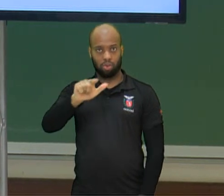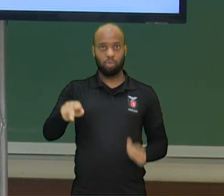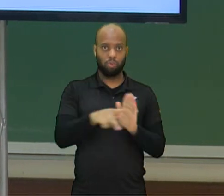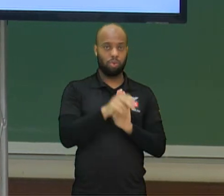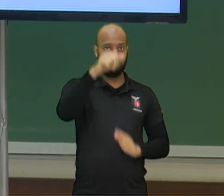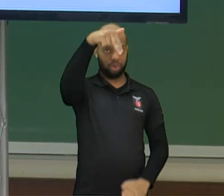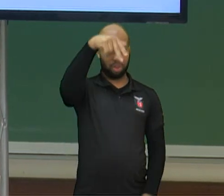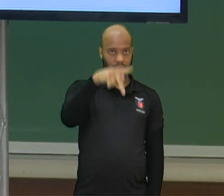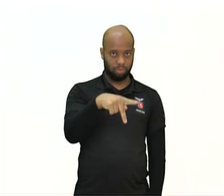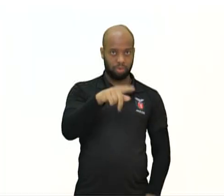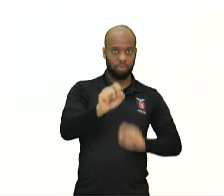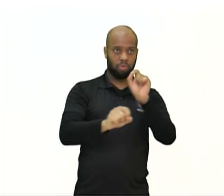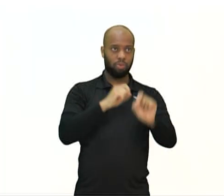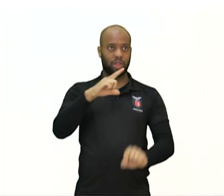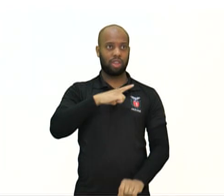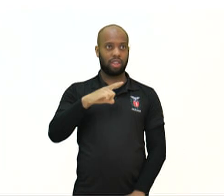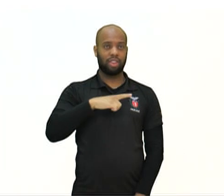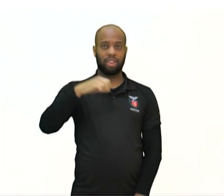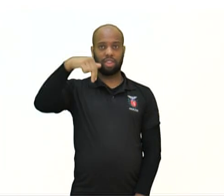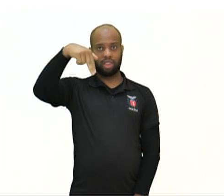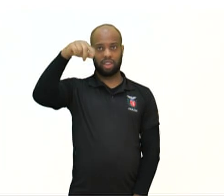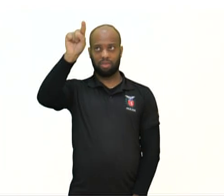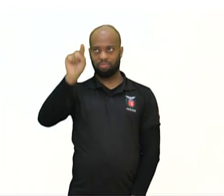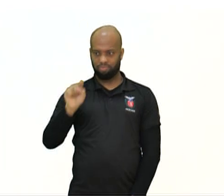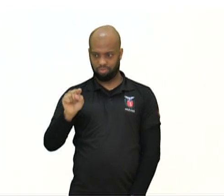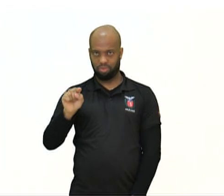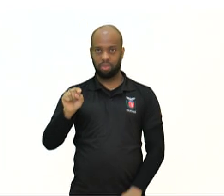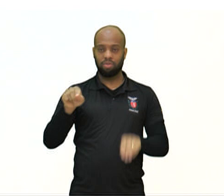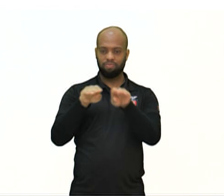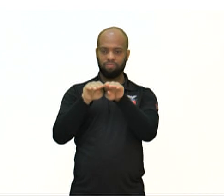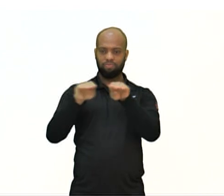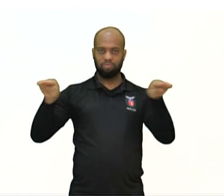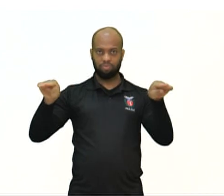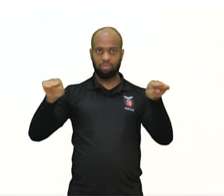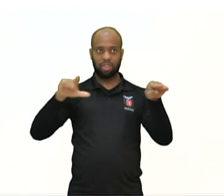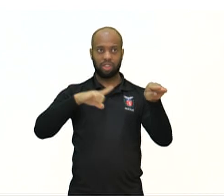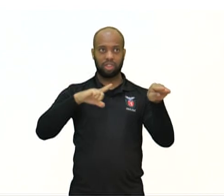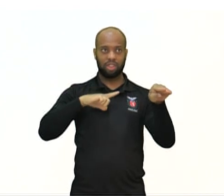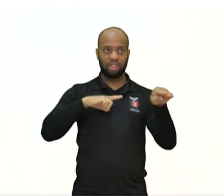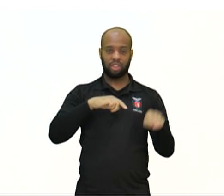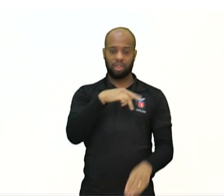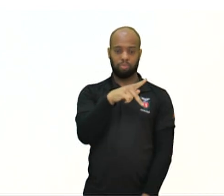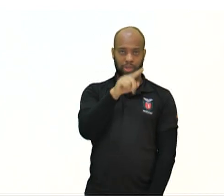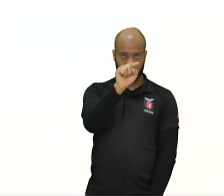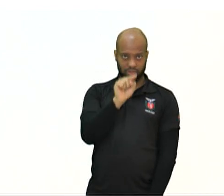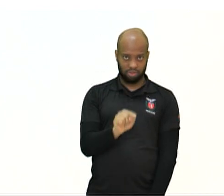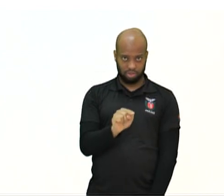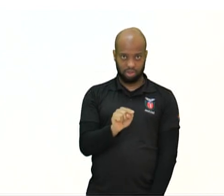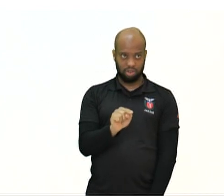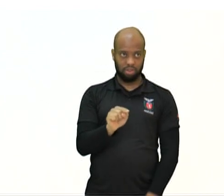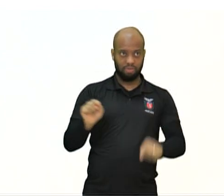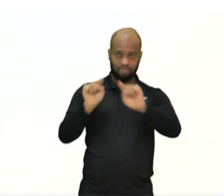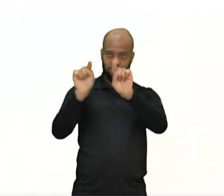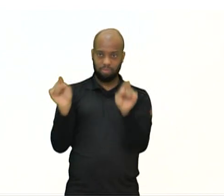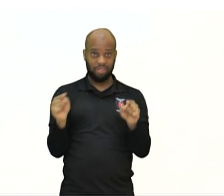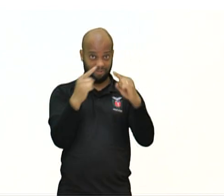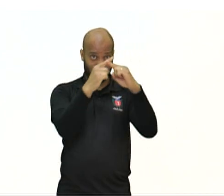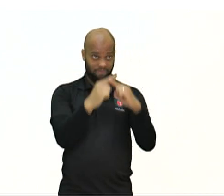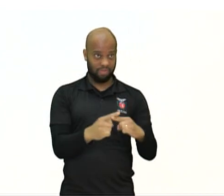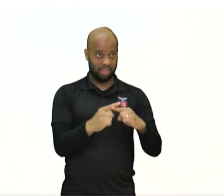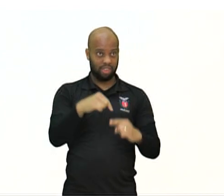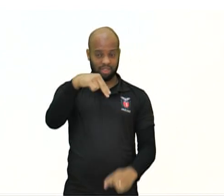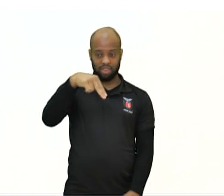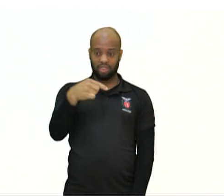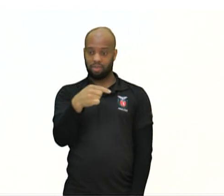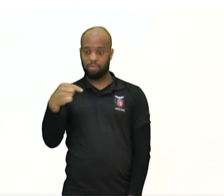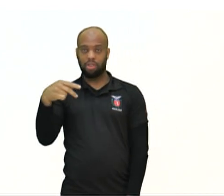que vai ser igual o fatorial de n dividido pelo fatorial de p multiplicado por